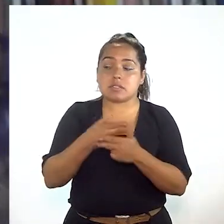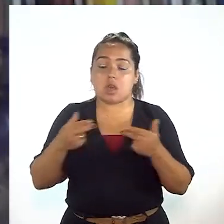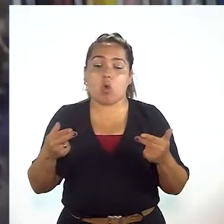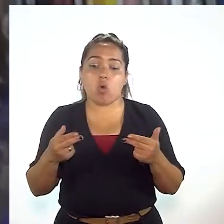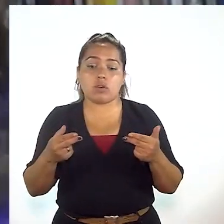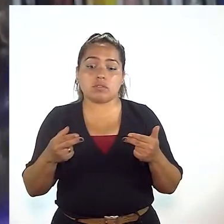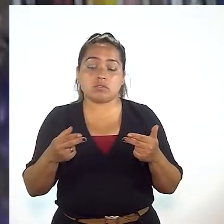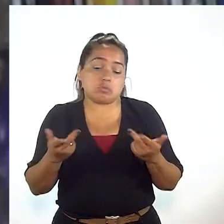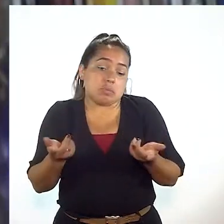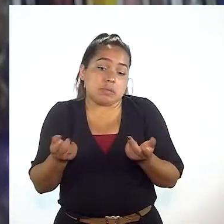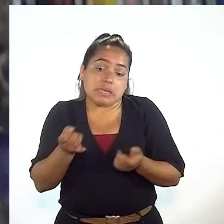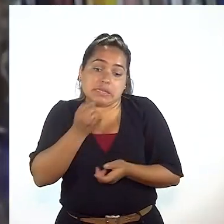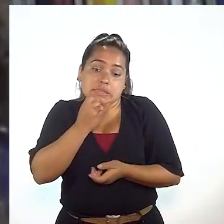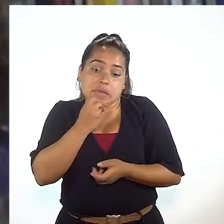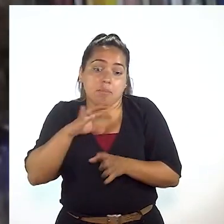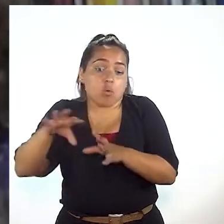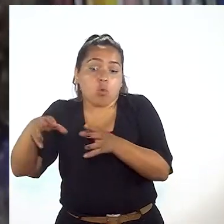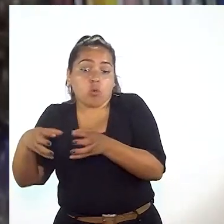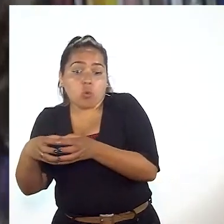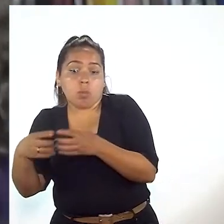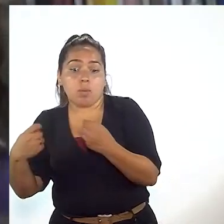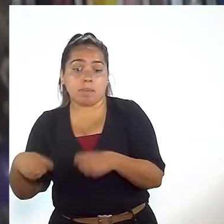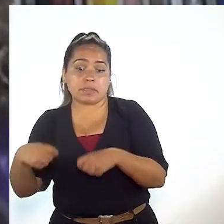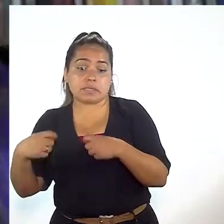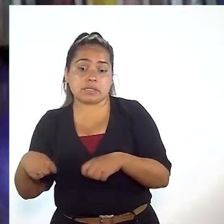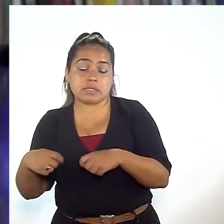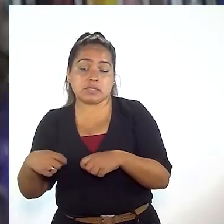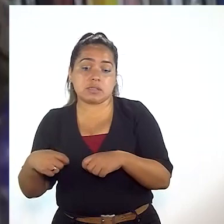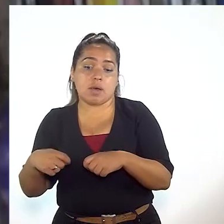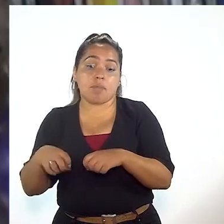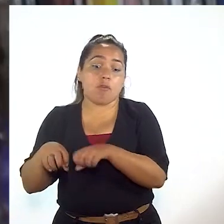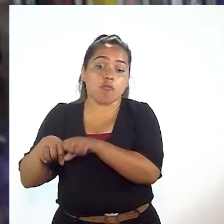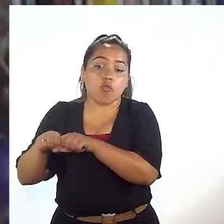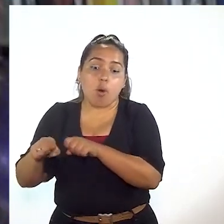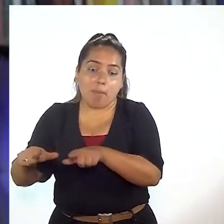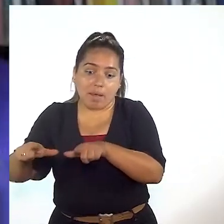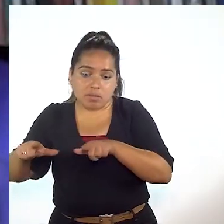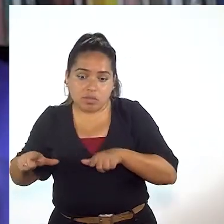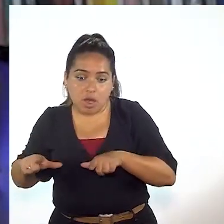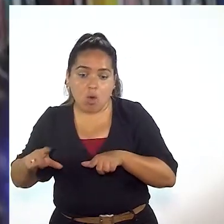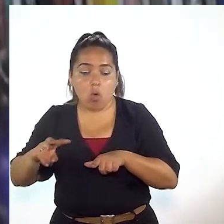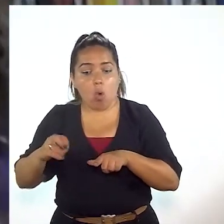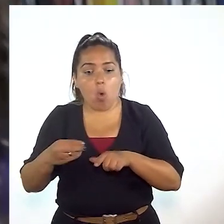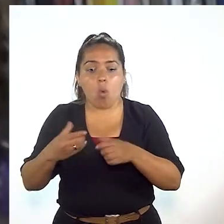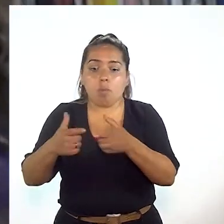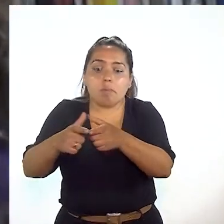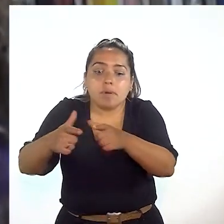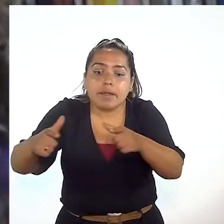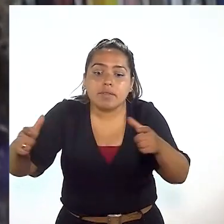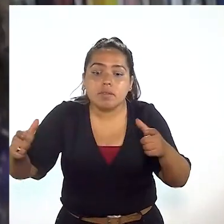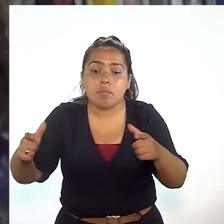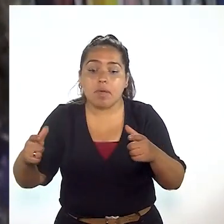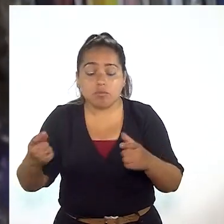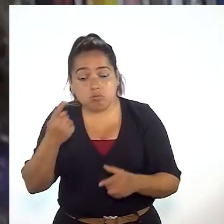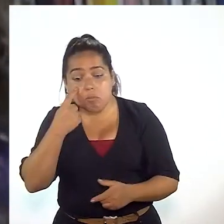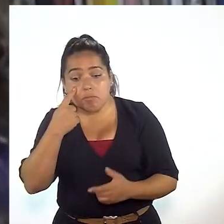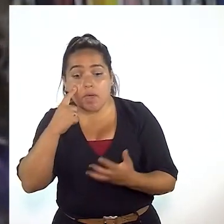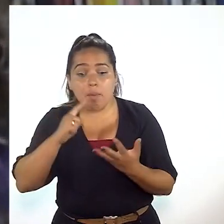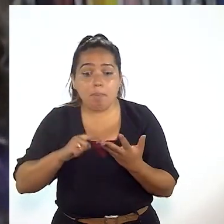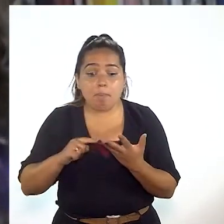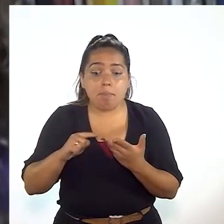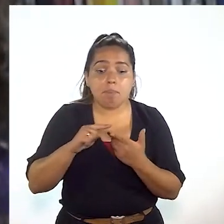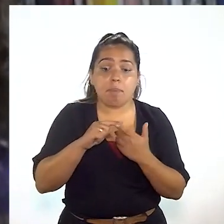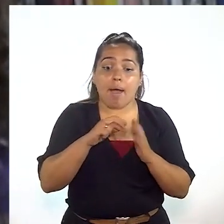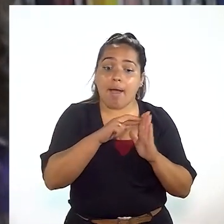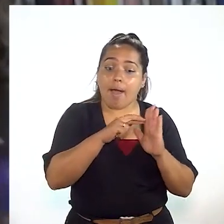demandas identificadas naquela comunidade, naquelas necessidades da comunidade, por formação, né? Por crescimento. Então,